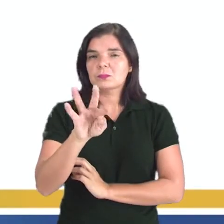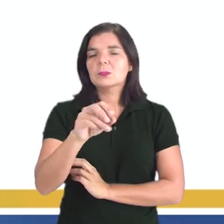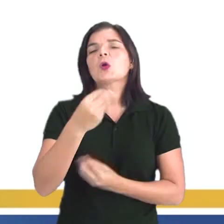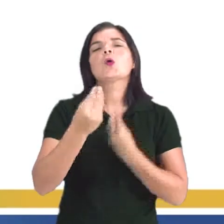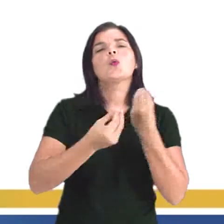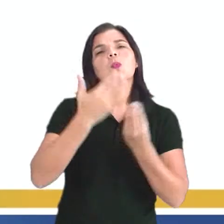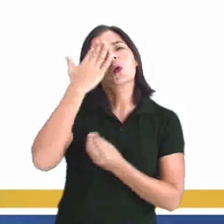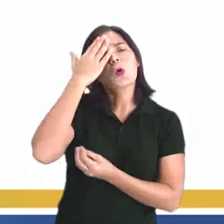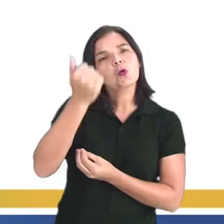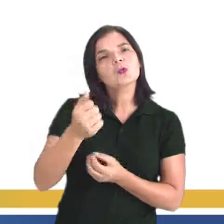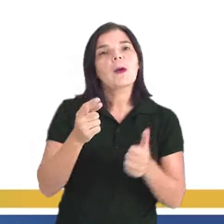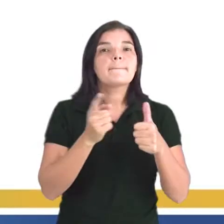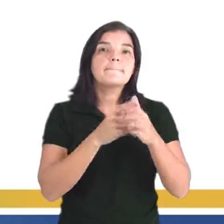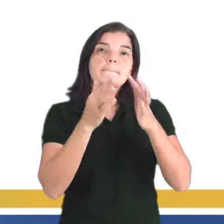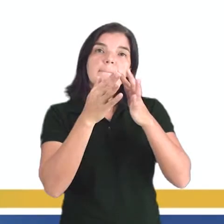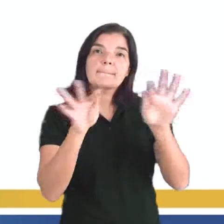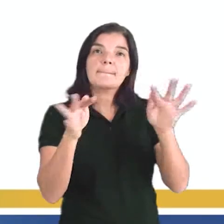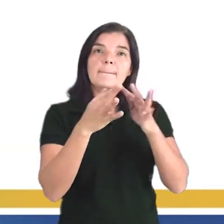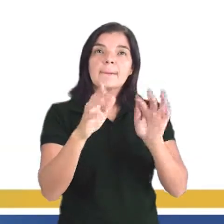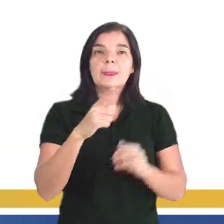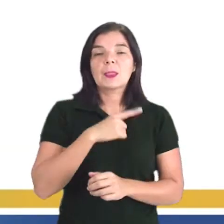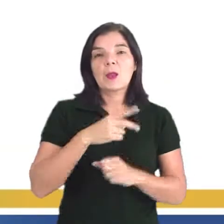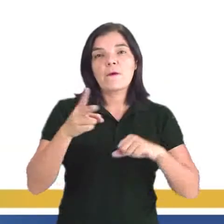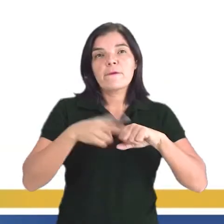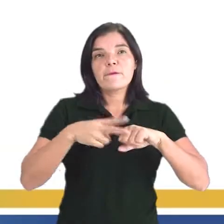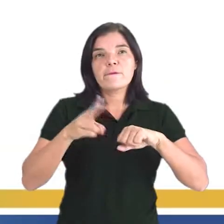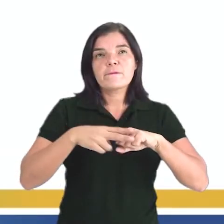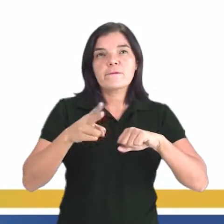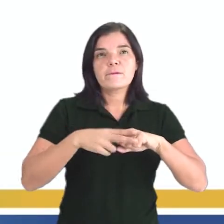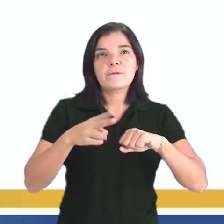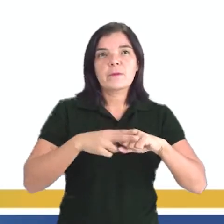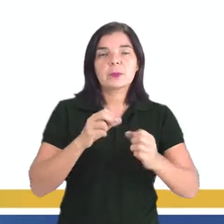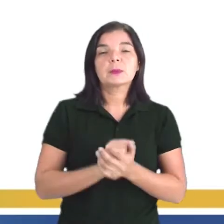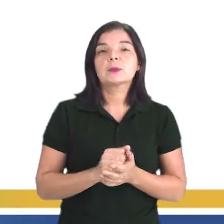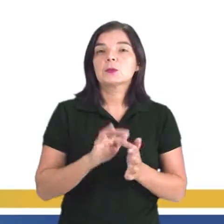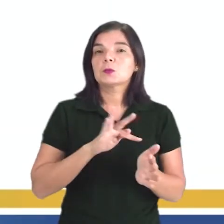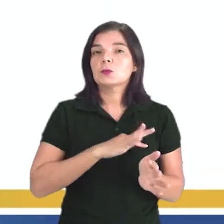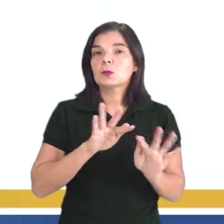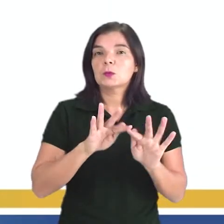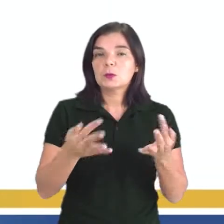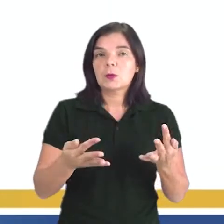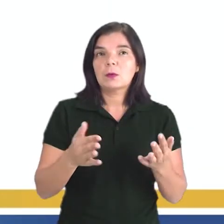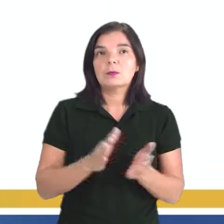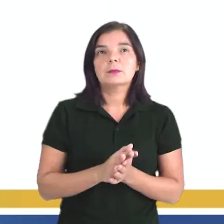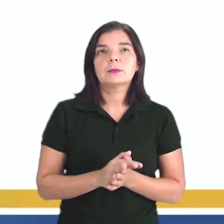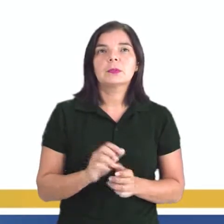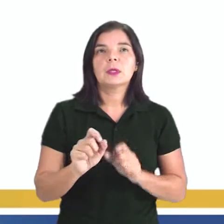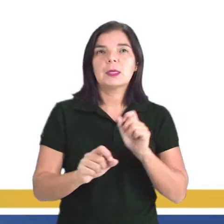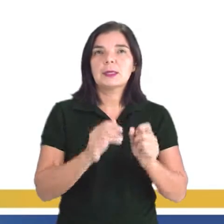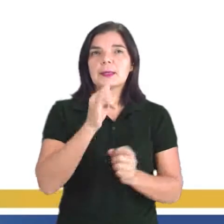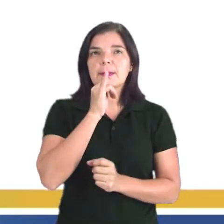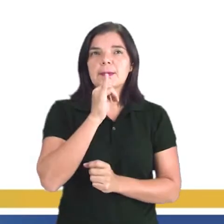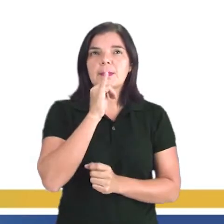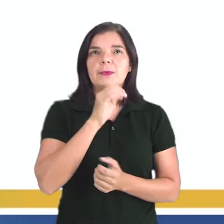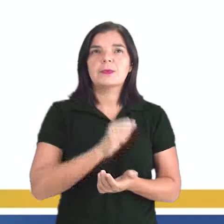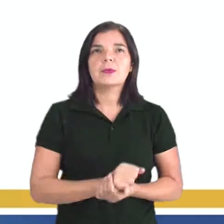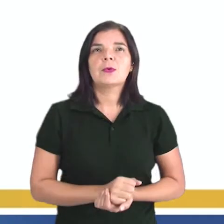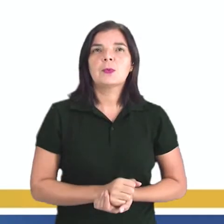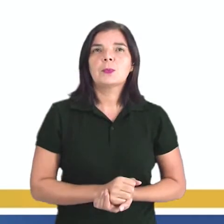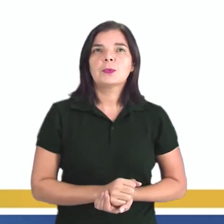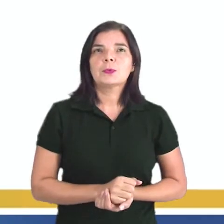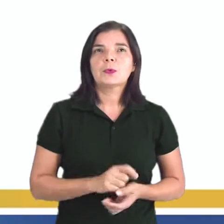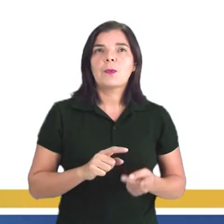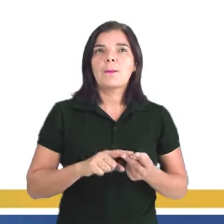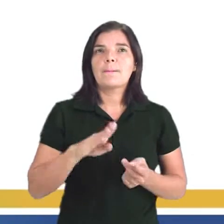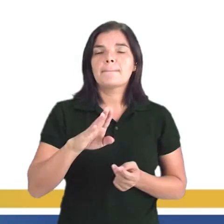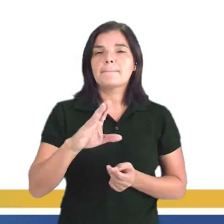sei? Porque na nossa primeira frase nós temos o verbo no simple present, que é o verbo become, se tornar. E na segunda